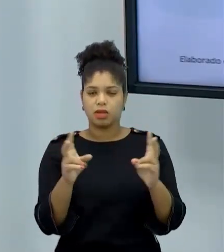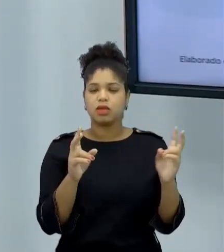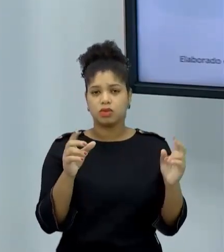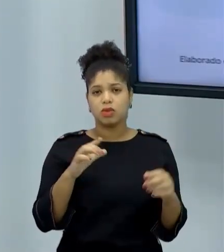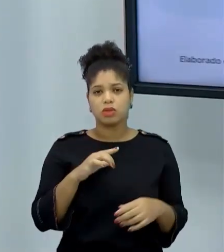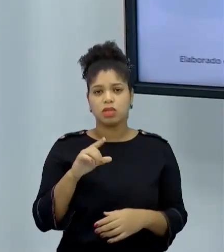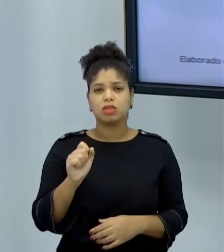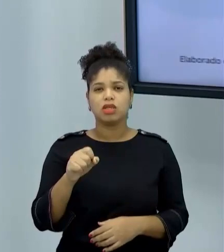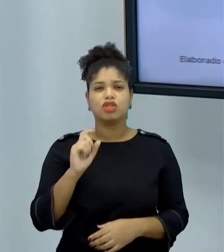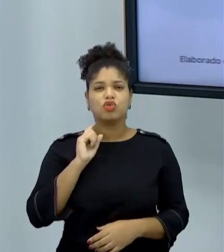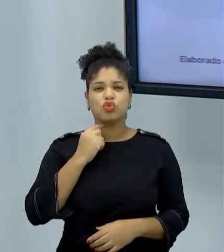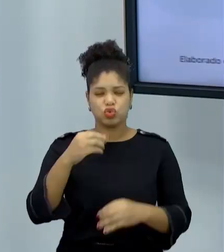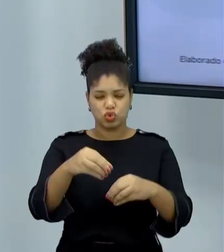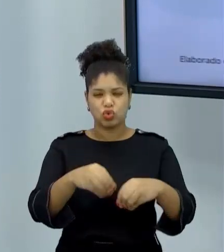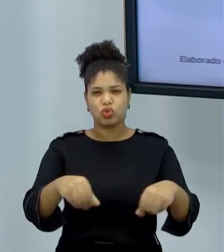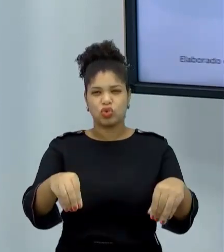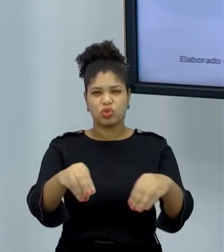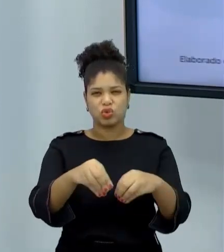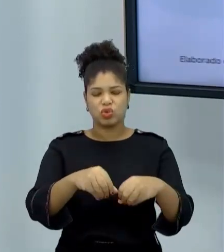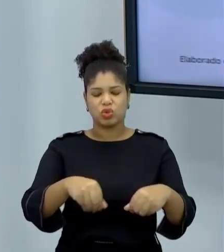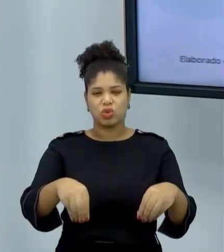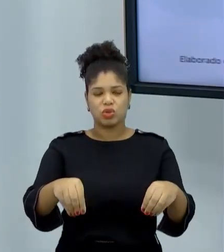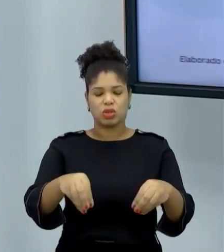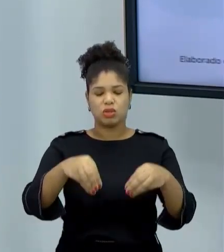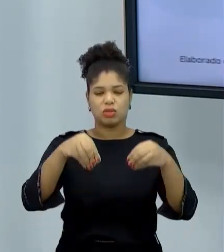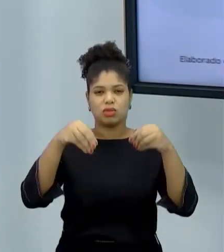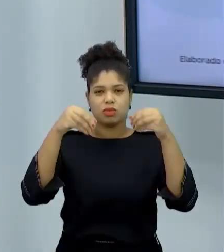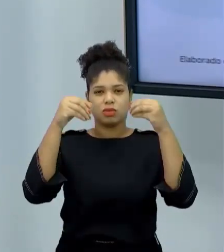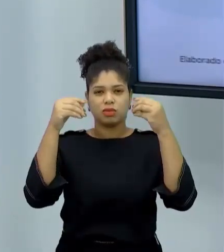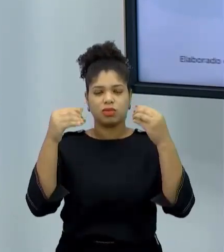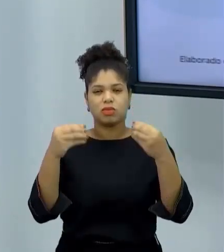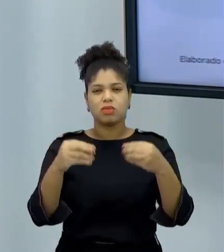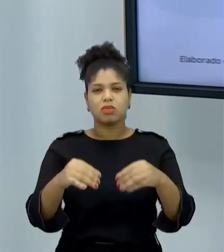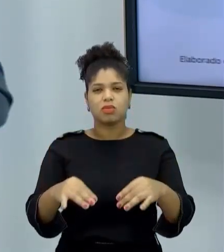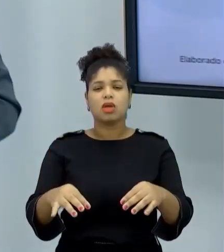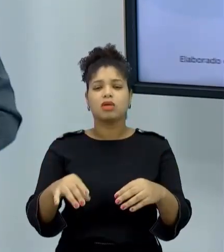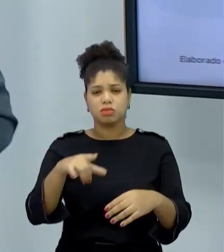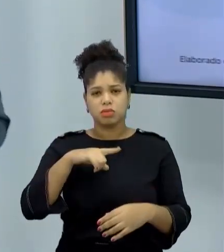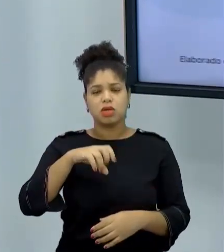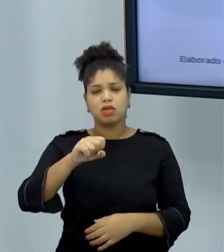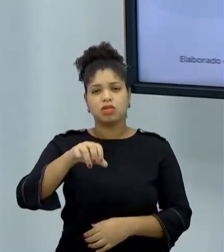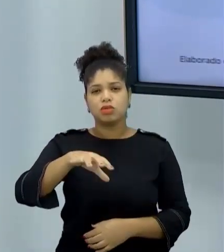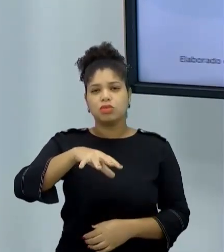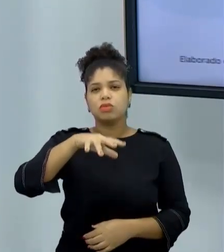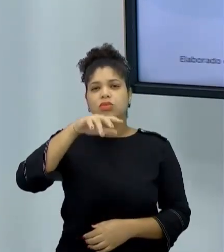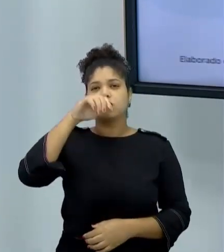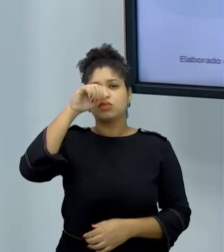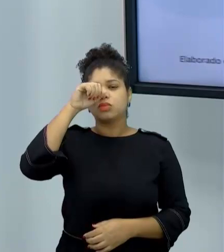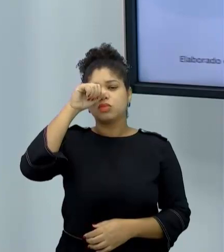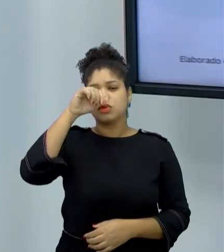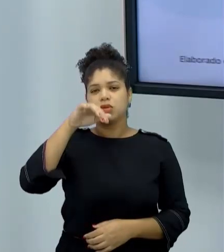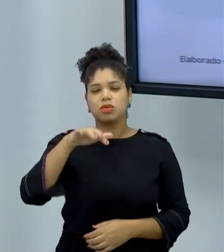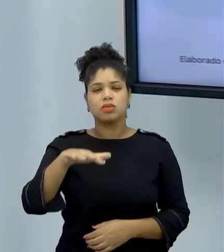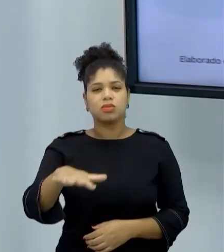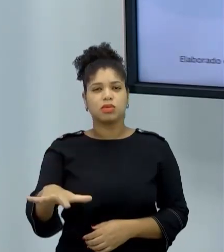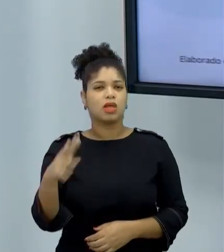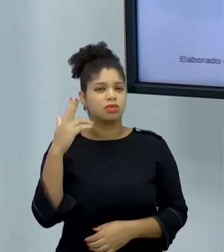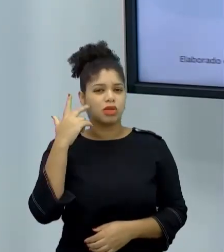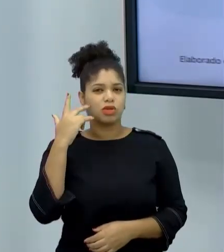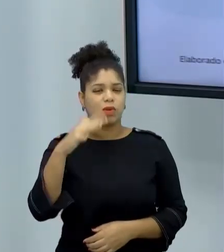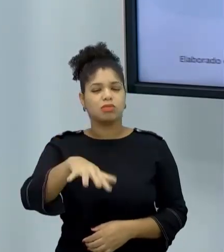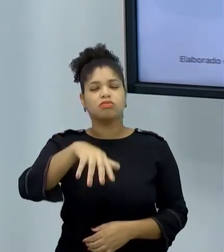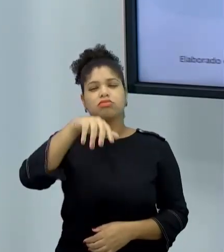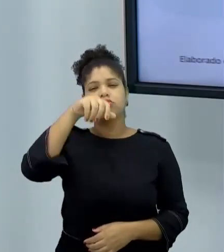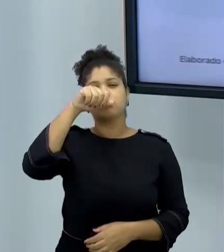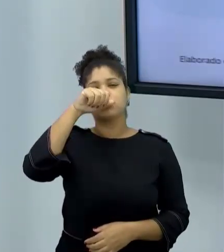poeira, essa poeira está entrando e muitas vezes está saindo pela nossa respiração, né?